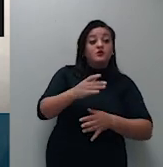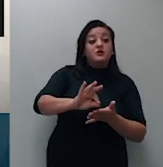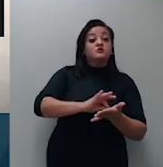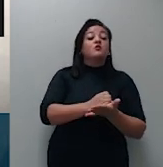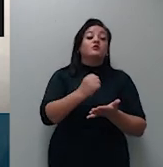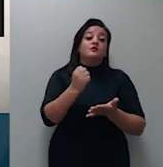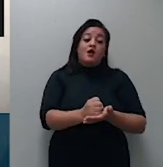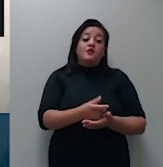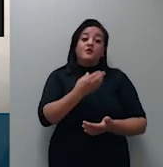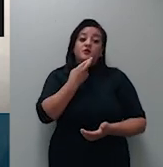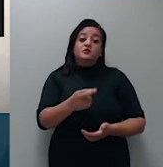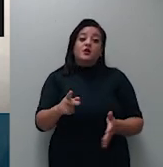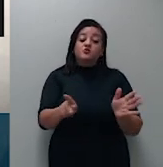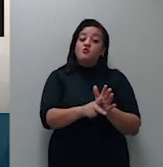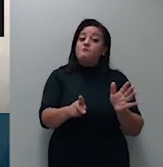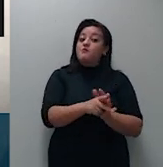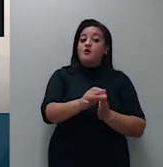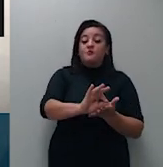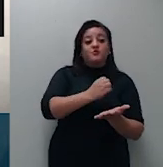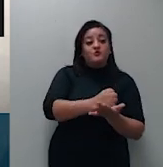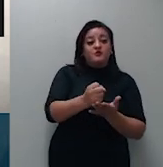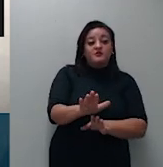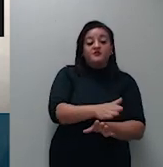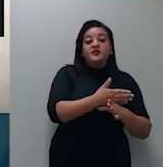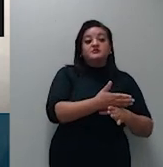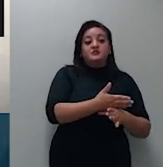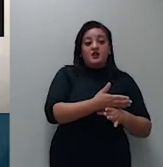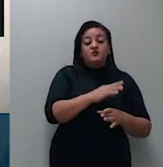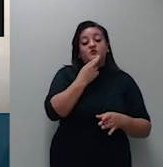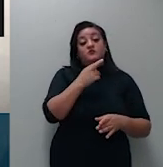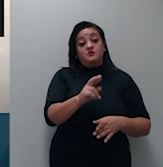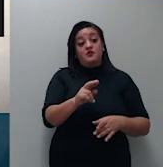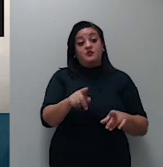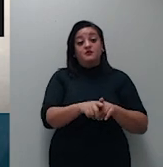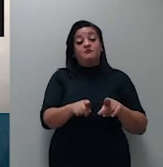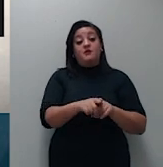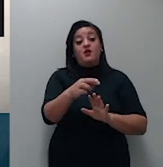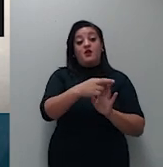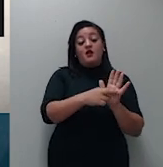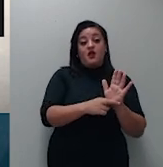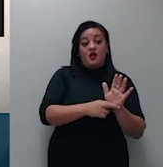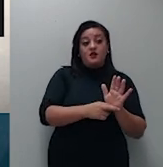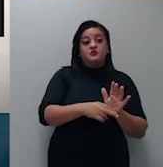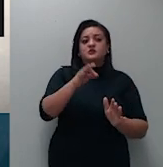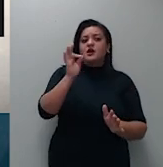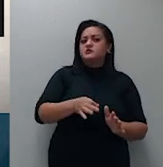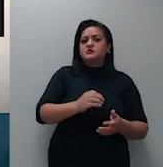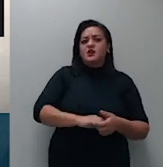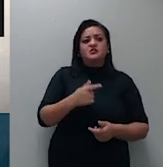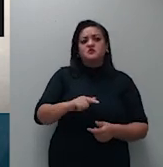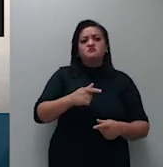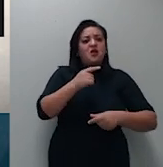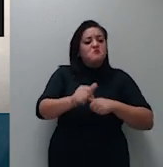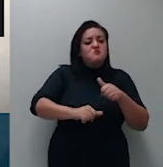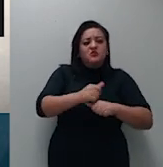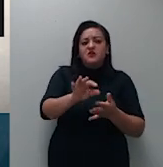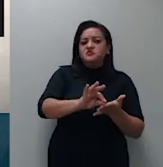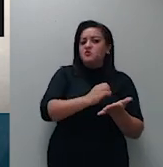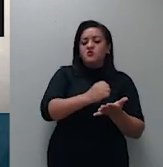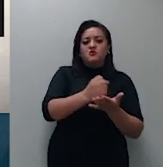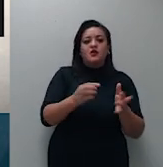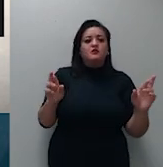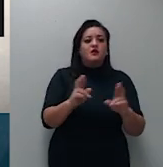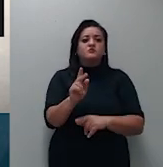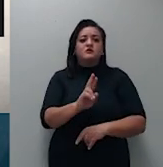flexibilidade decorre do próprio contrato afastando consequência o critério subsidiário é melhor